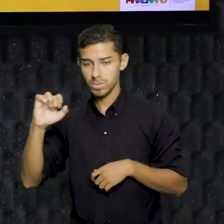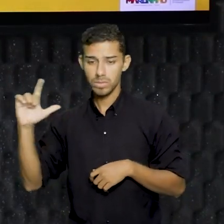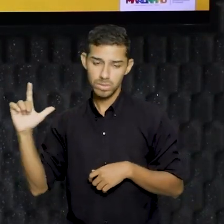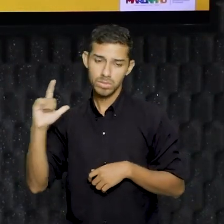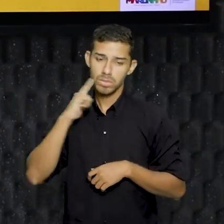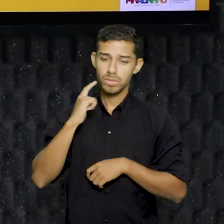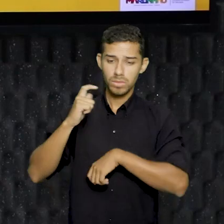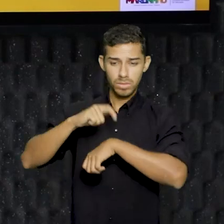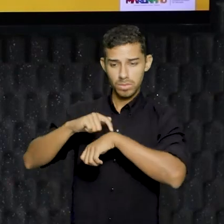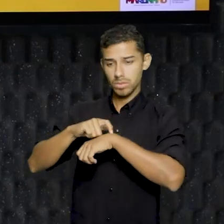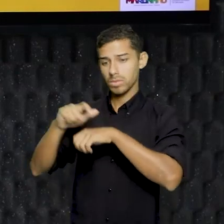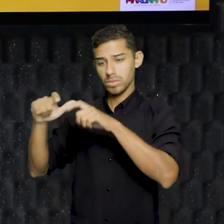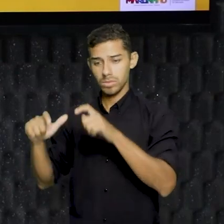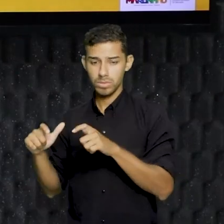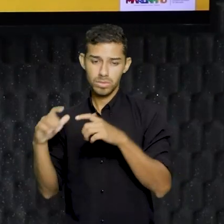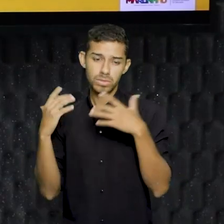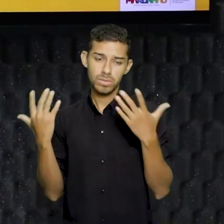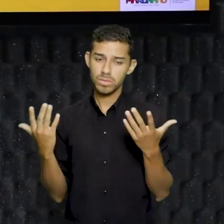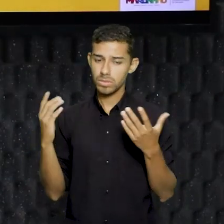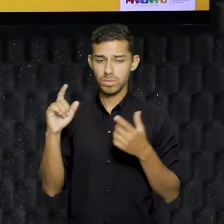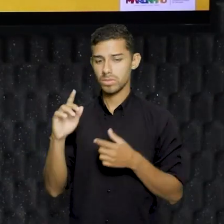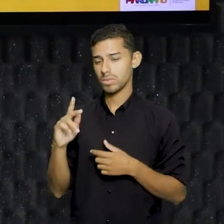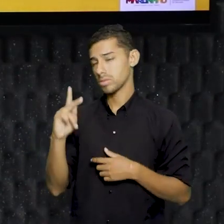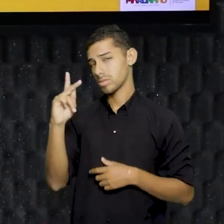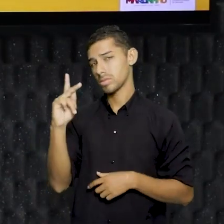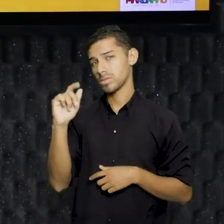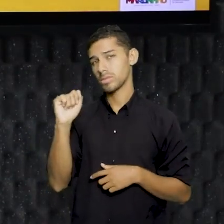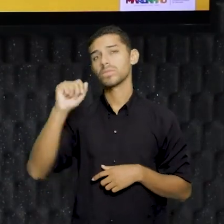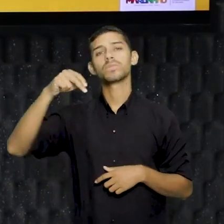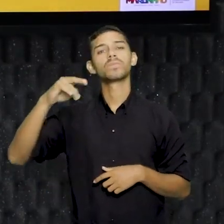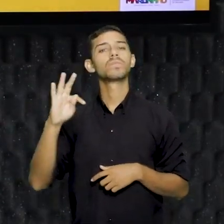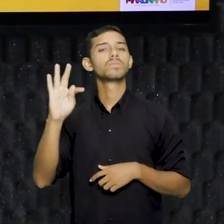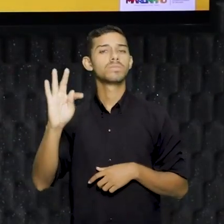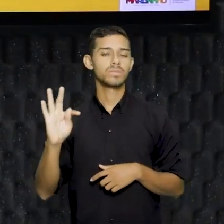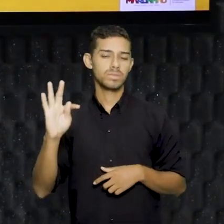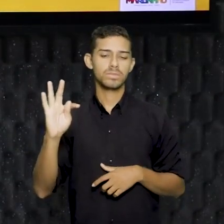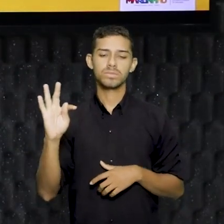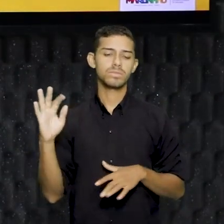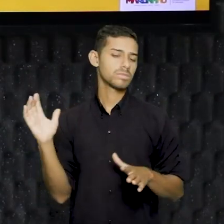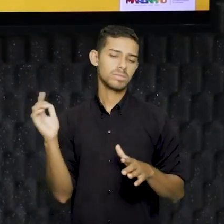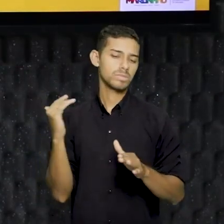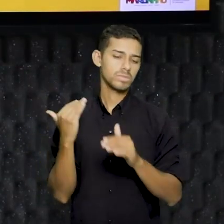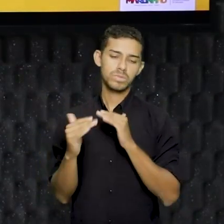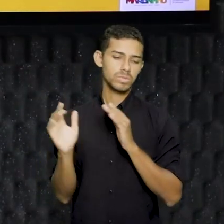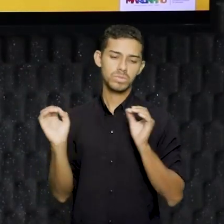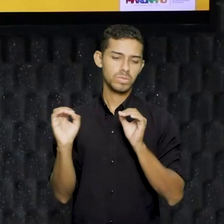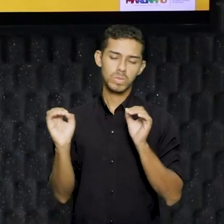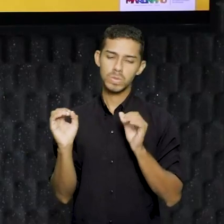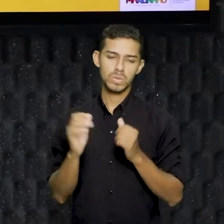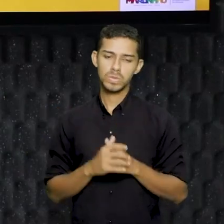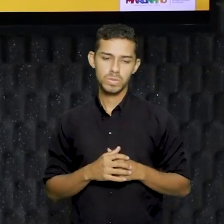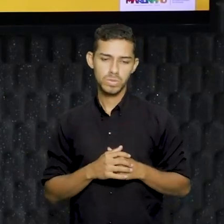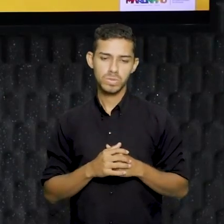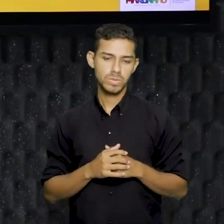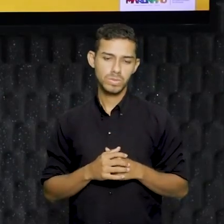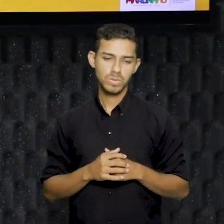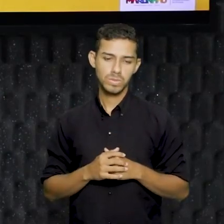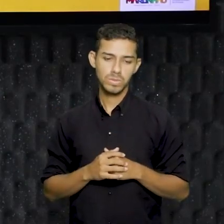espaço e tempo a priori isso aqui é cante amores não dá para a gente encaixar em David